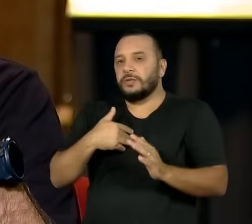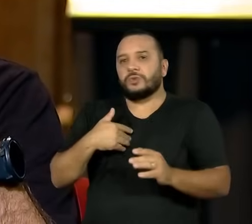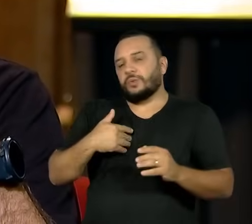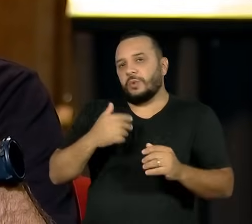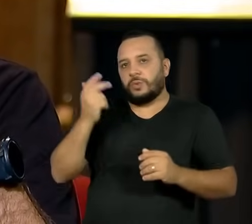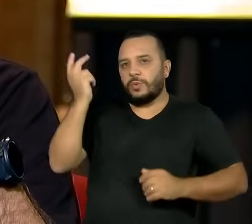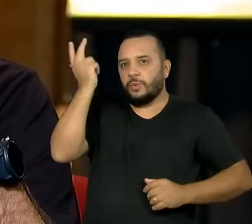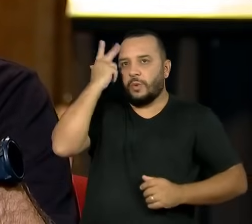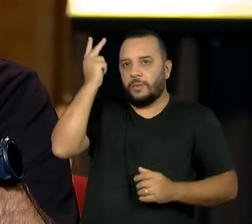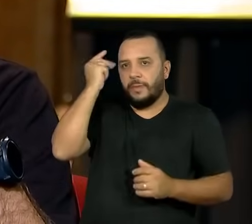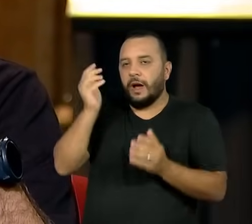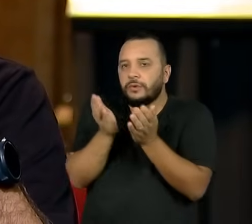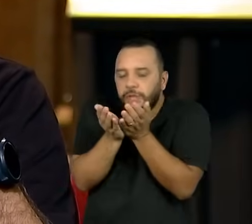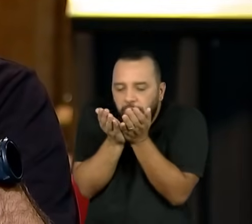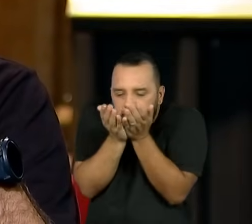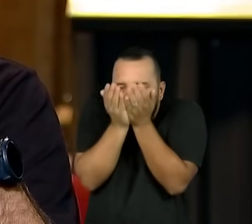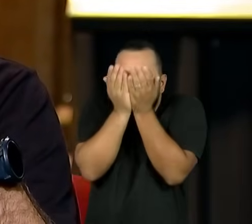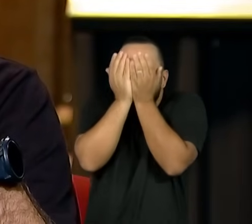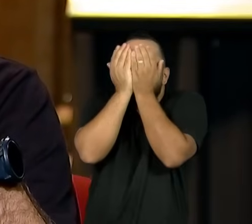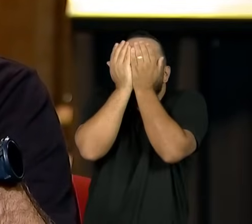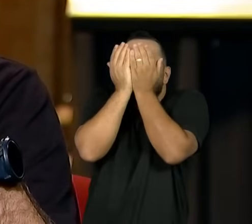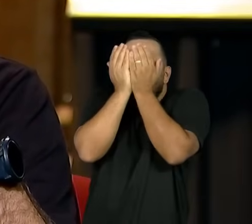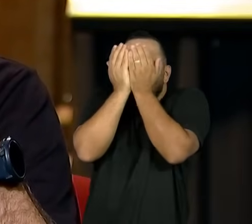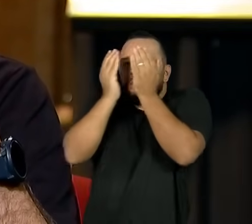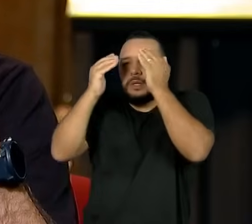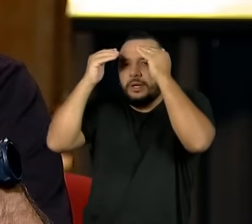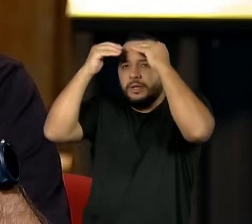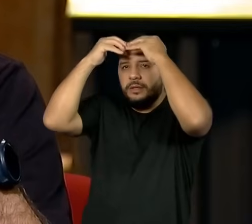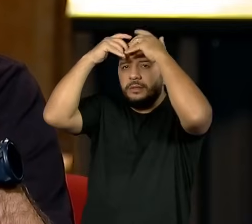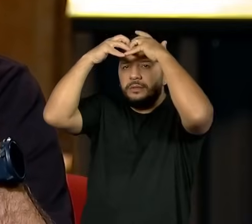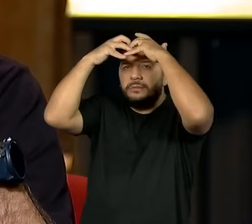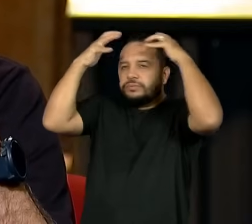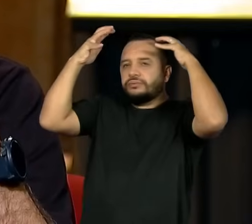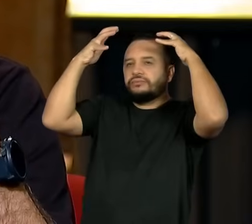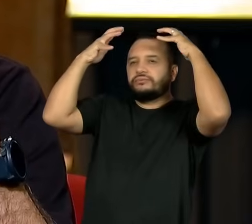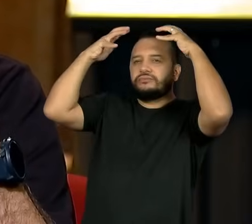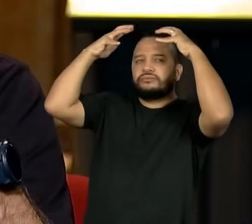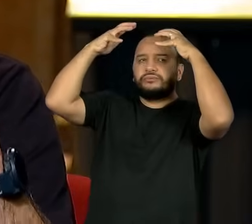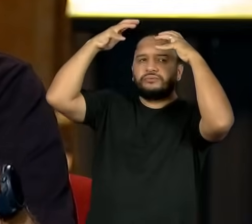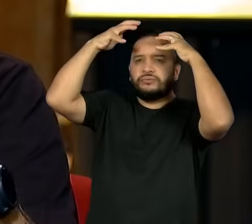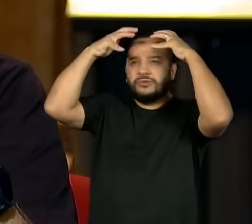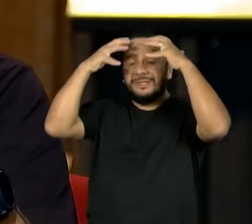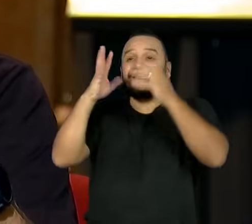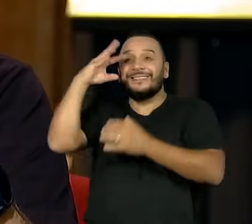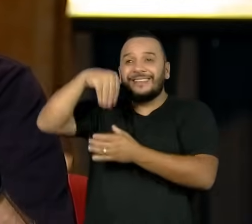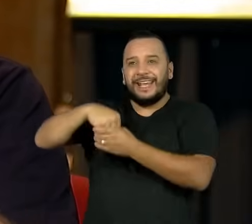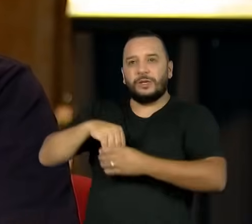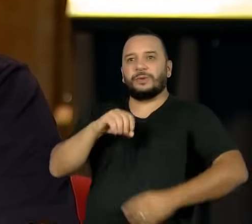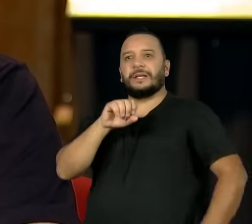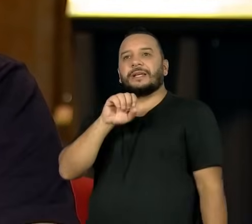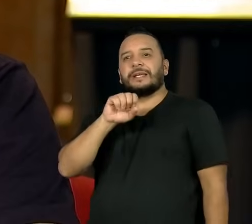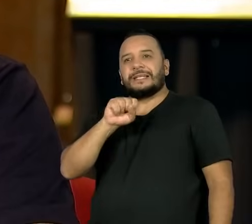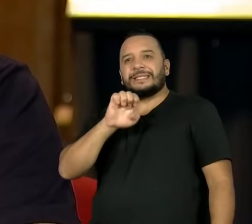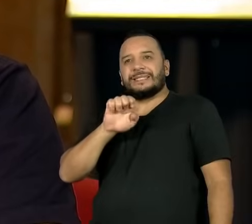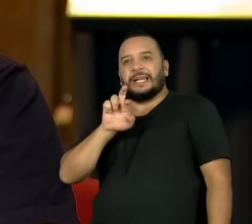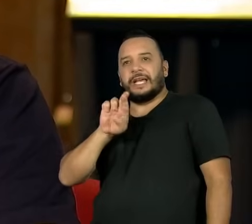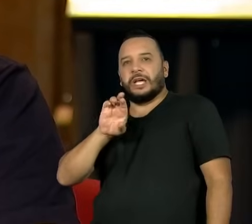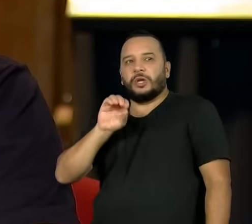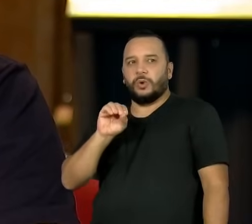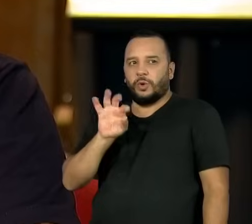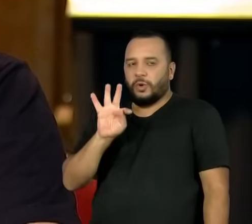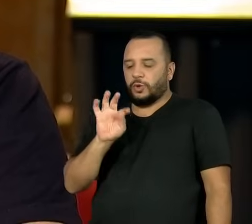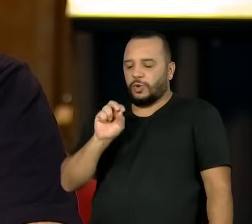associados à modulação de serotonina, não induzem o uso abusivo. Não tem um mecanismo que a gente chama de